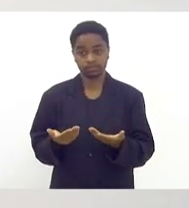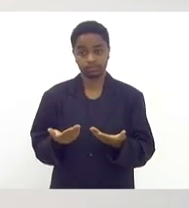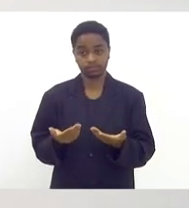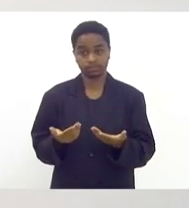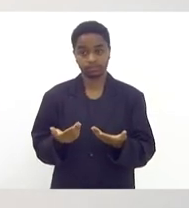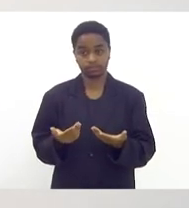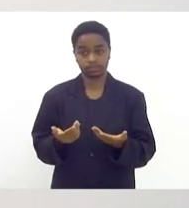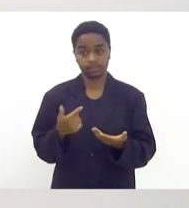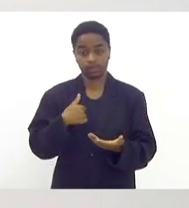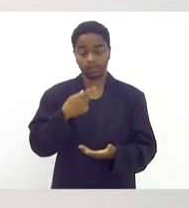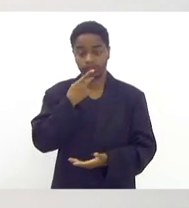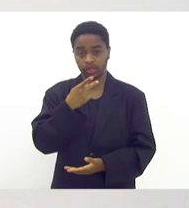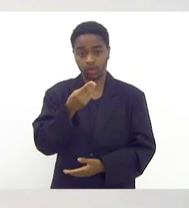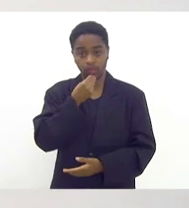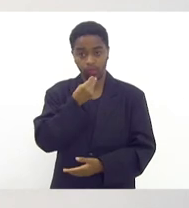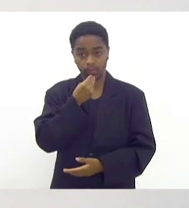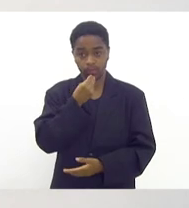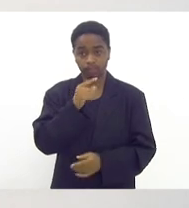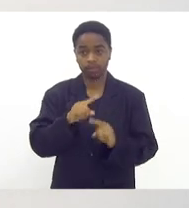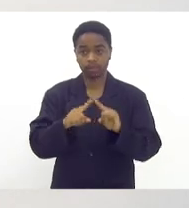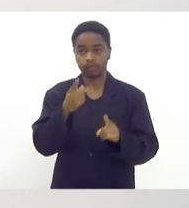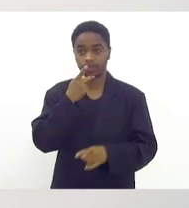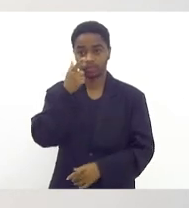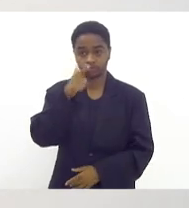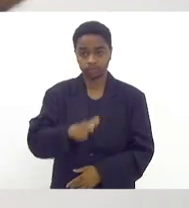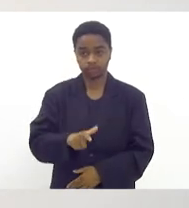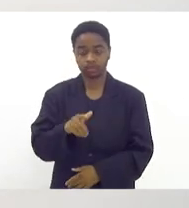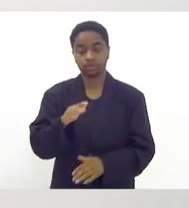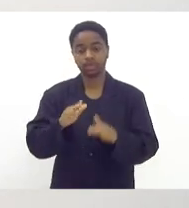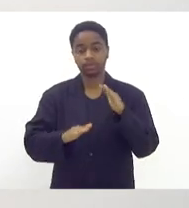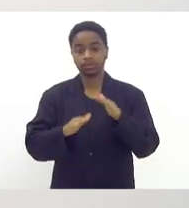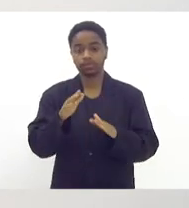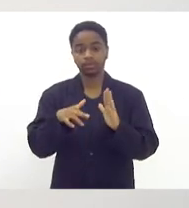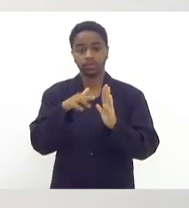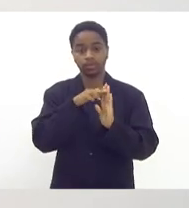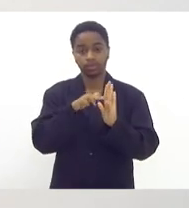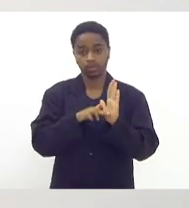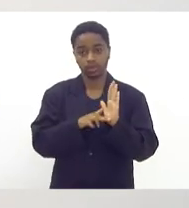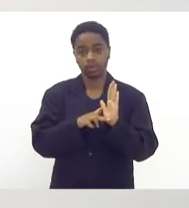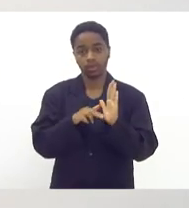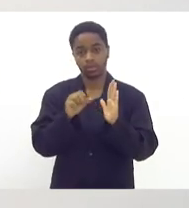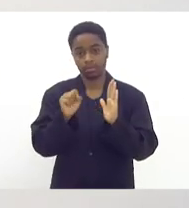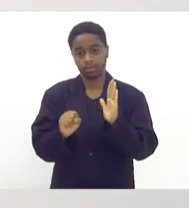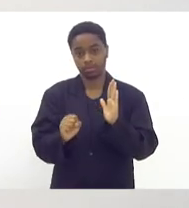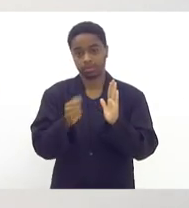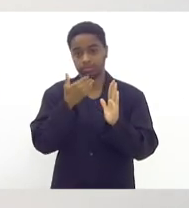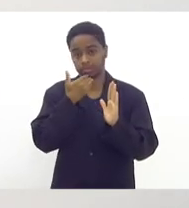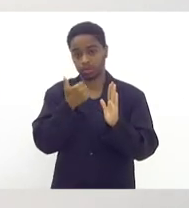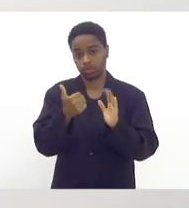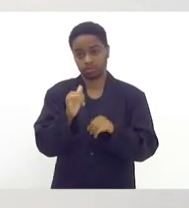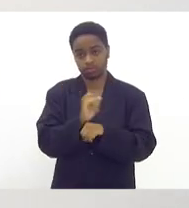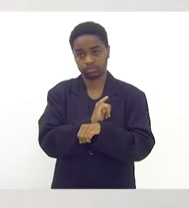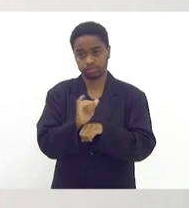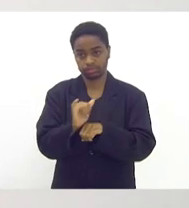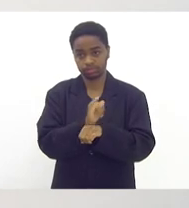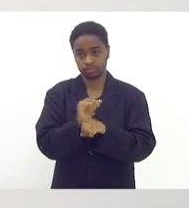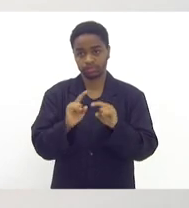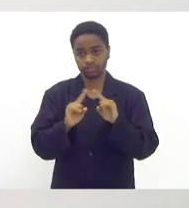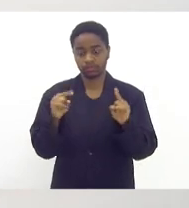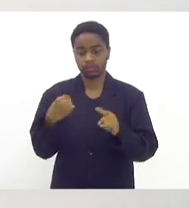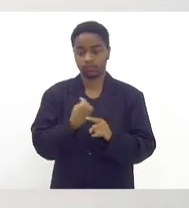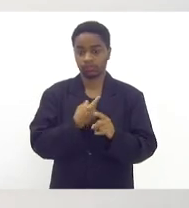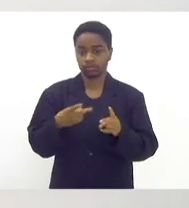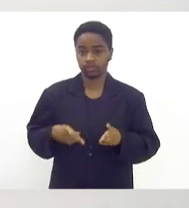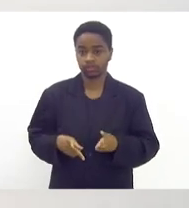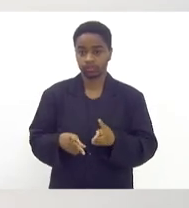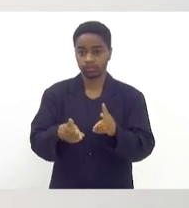falando o Óbvio aqui mas repetindo essa situação às vezes uma normatização pode ser a melhor alternativa a gente vai continuar aando